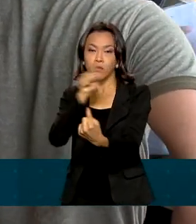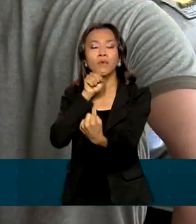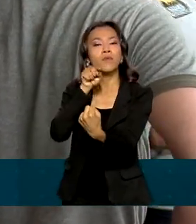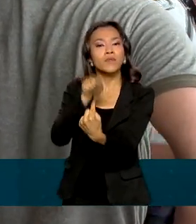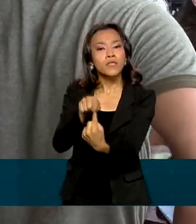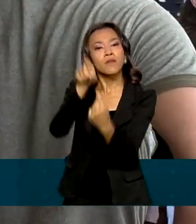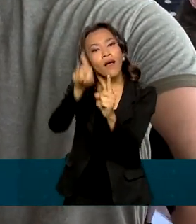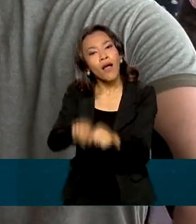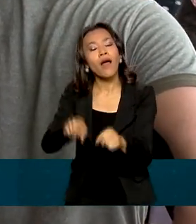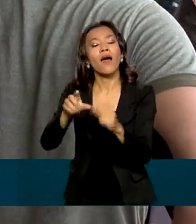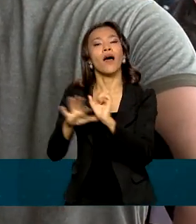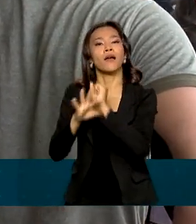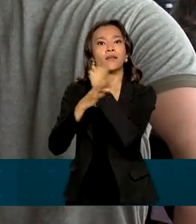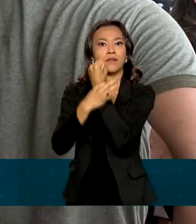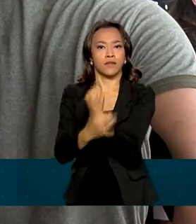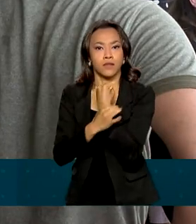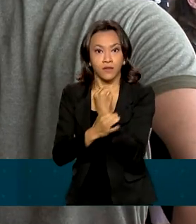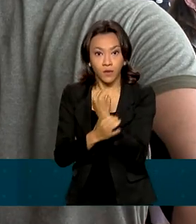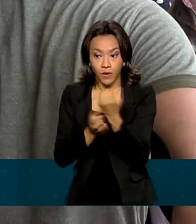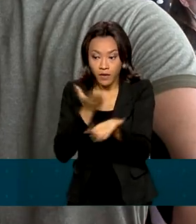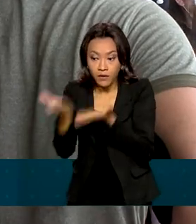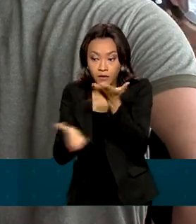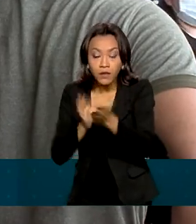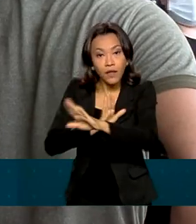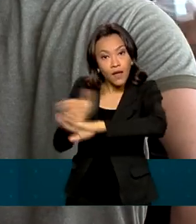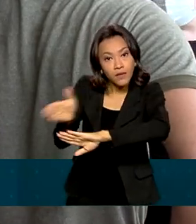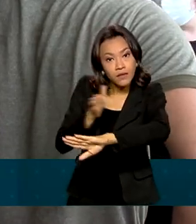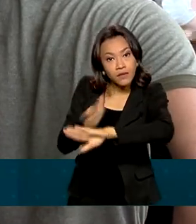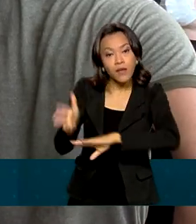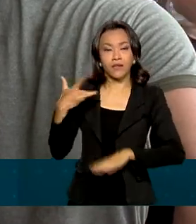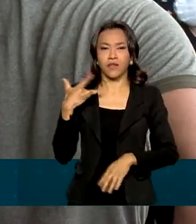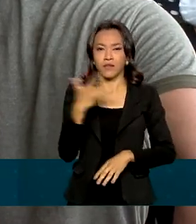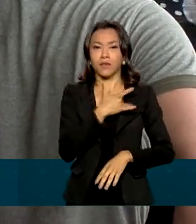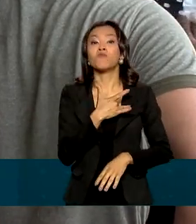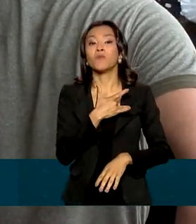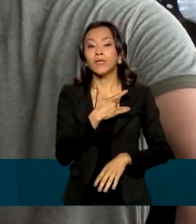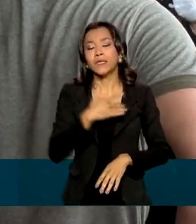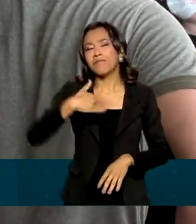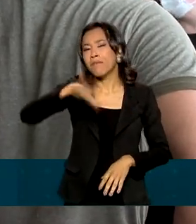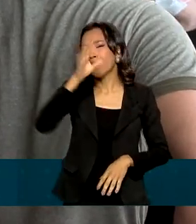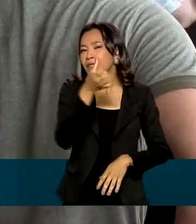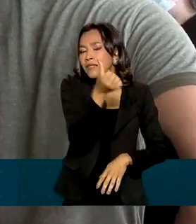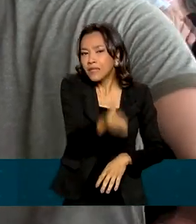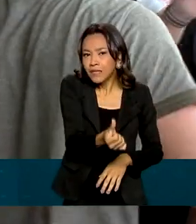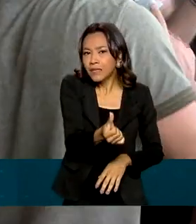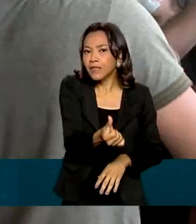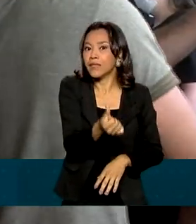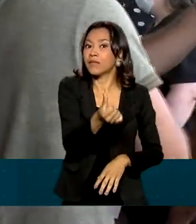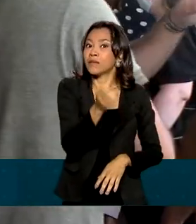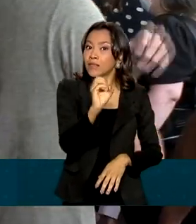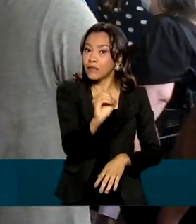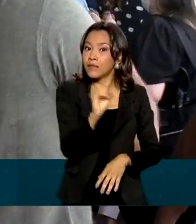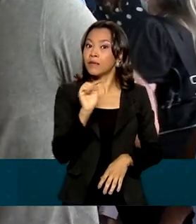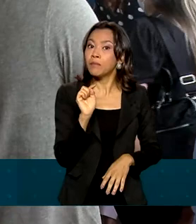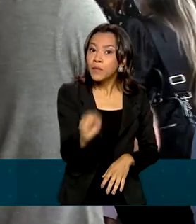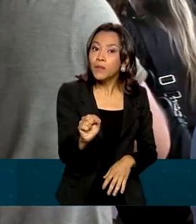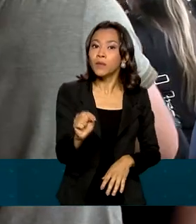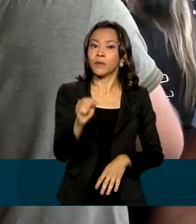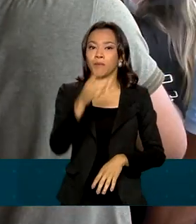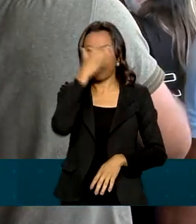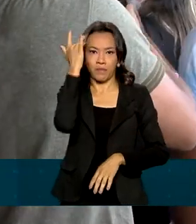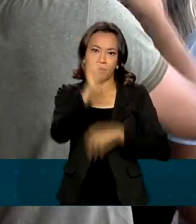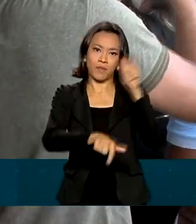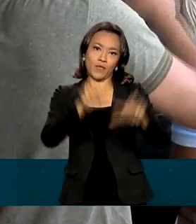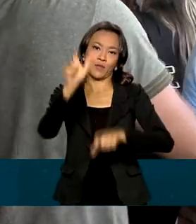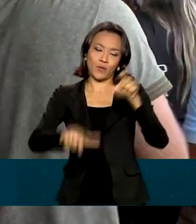é garantir o atendimento e o acesso à saúde para as mais de 660 mil pessoas afetadas